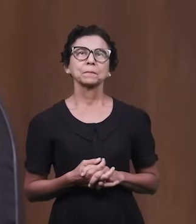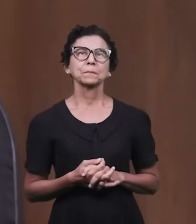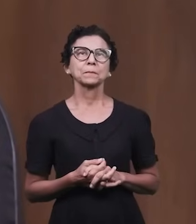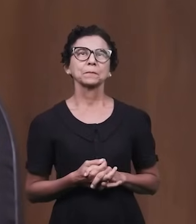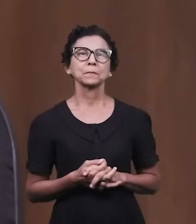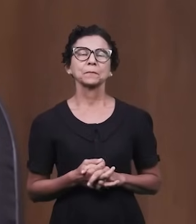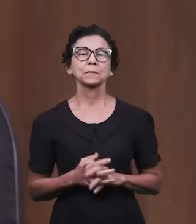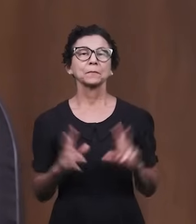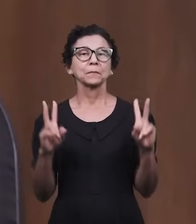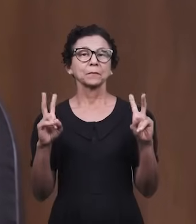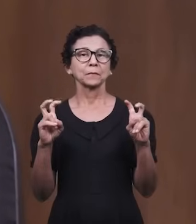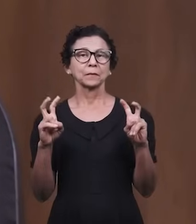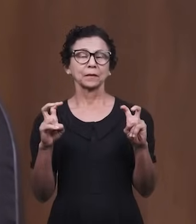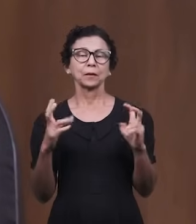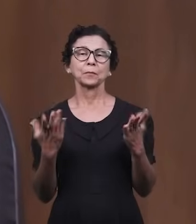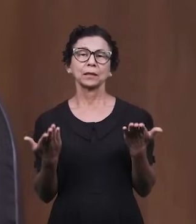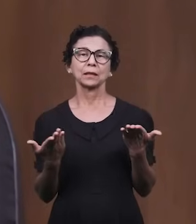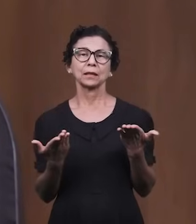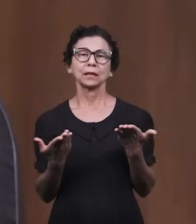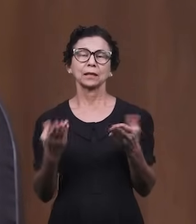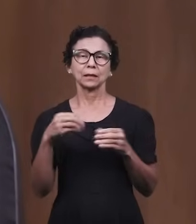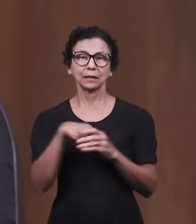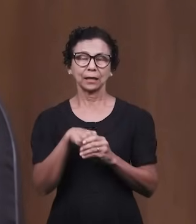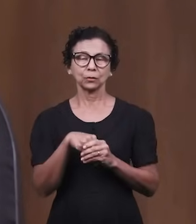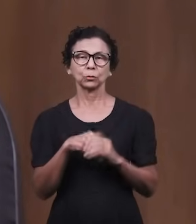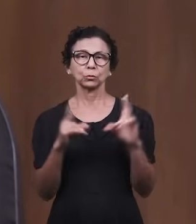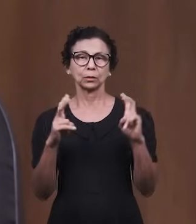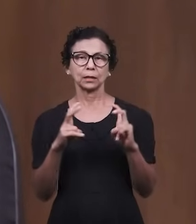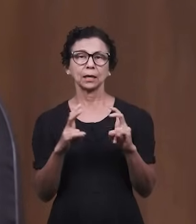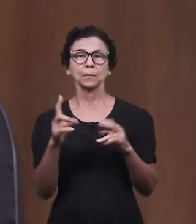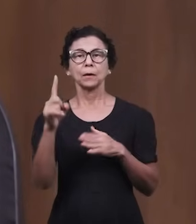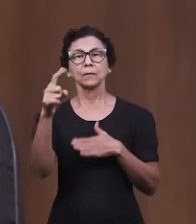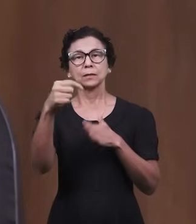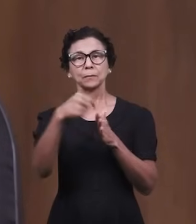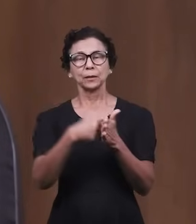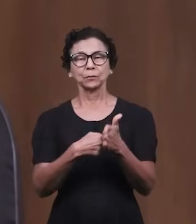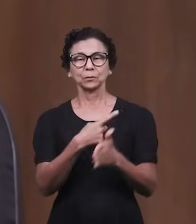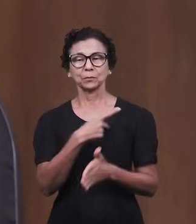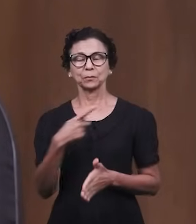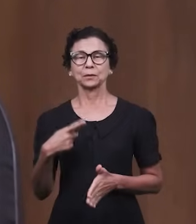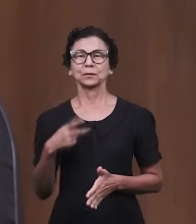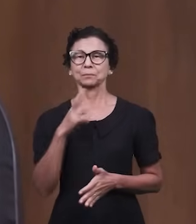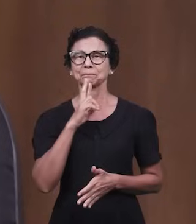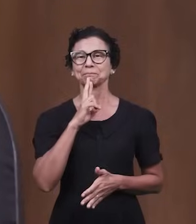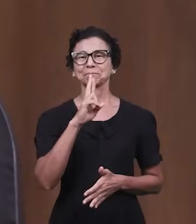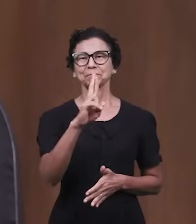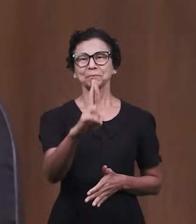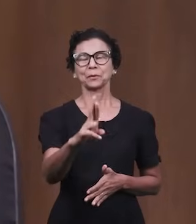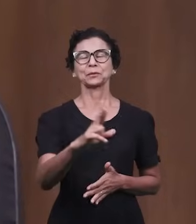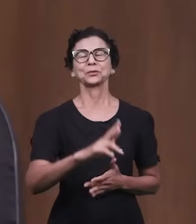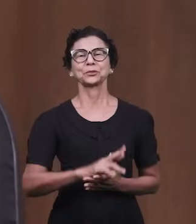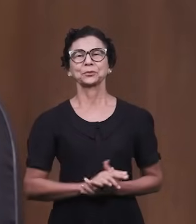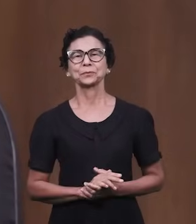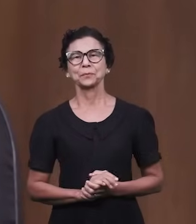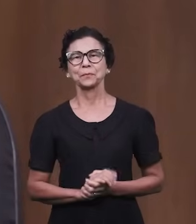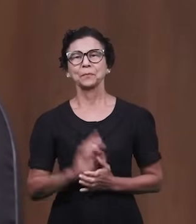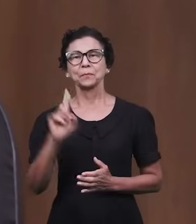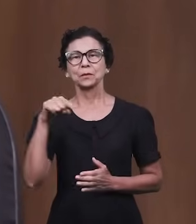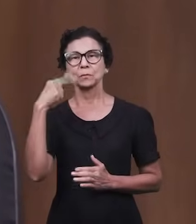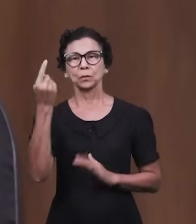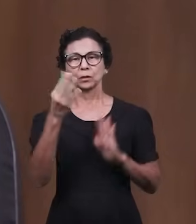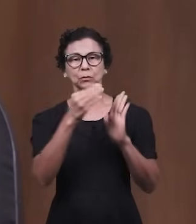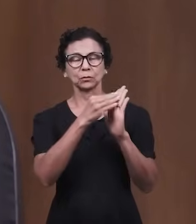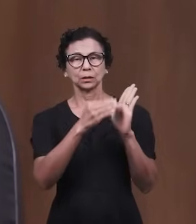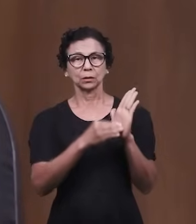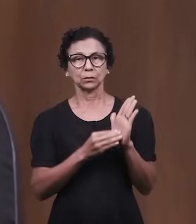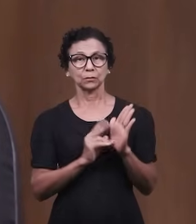no tema nosso do programa. Você pergunta e o pastor responde. Nos próximos programas, nós